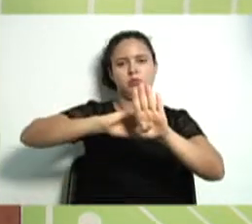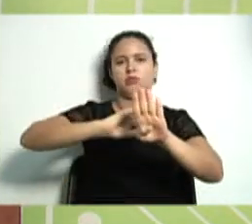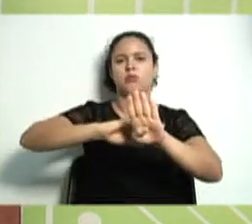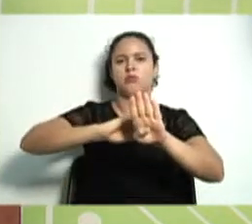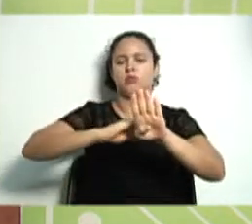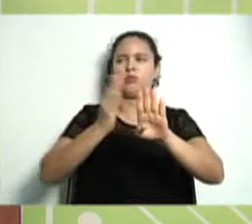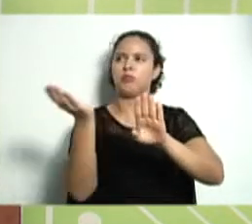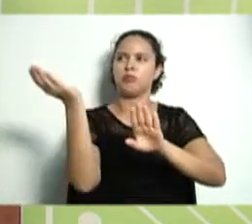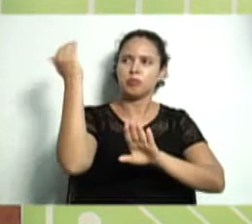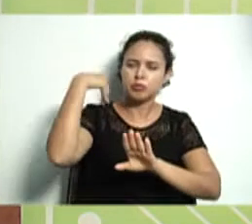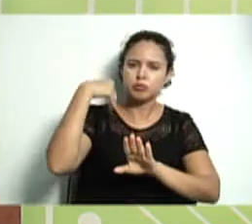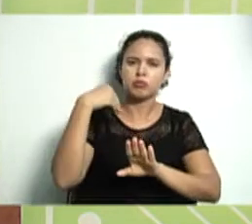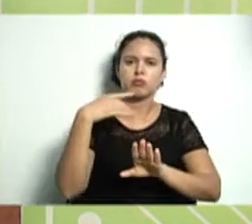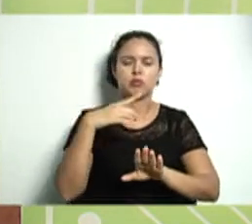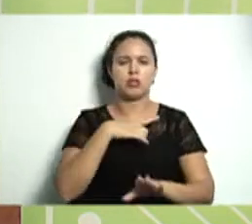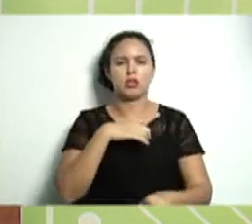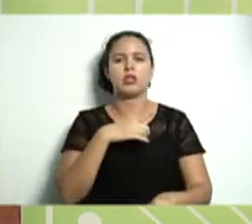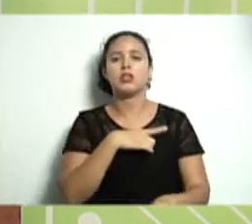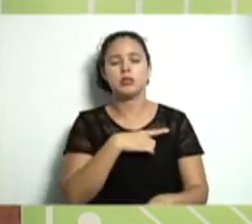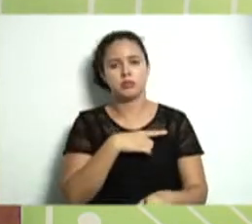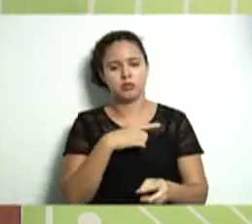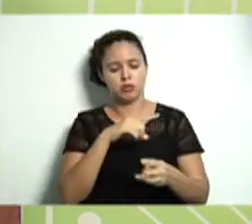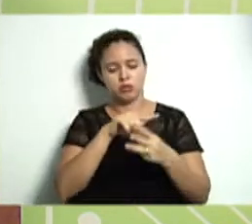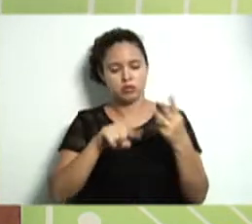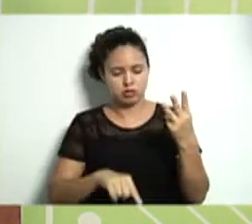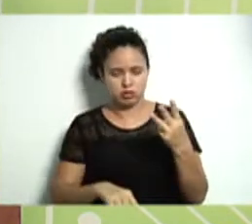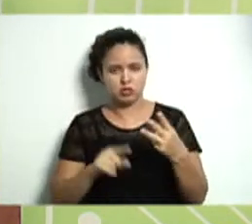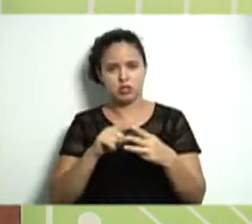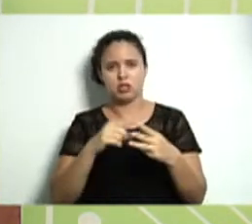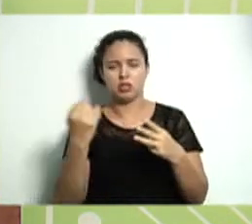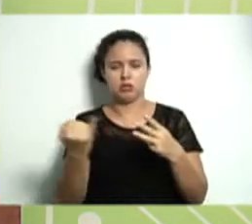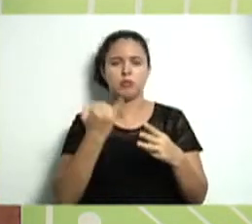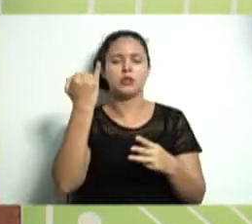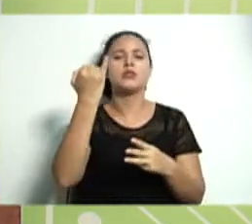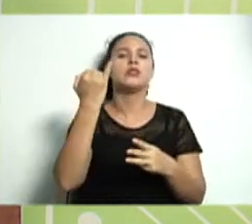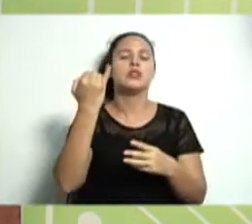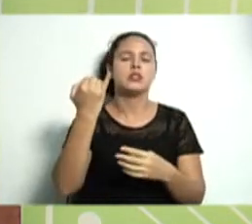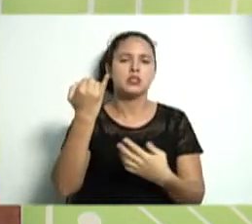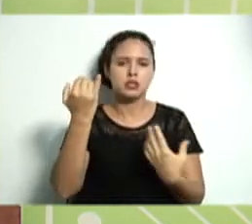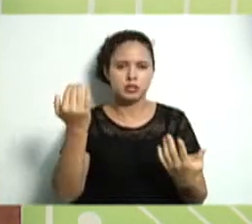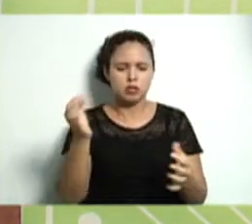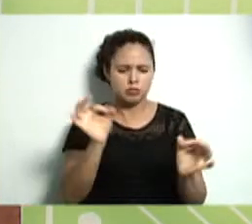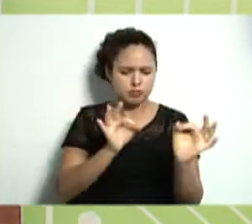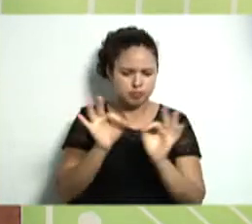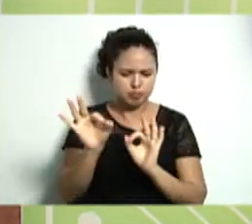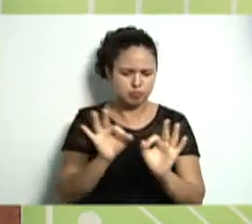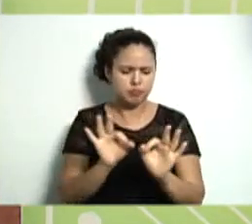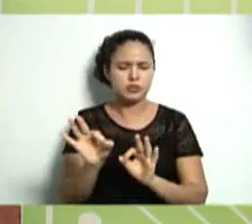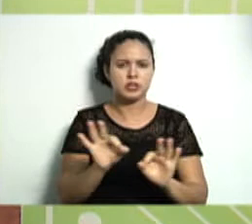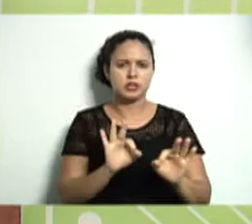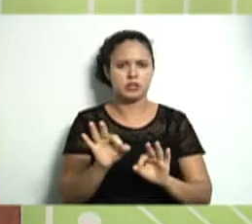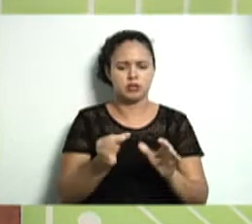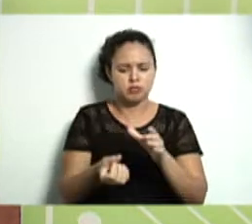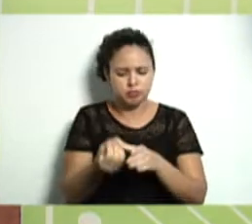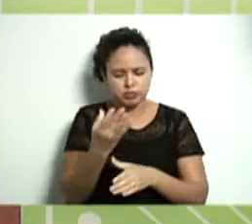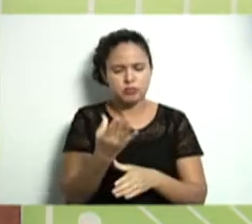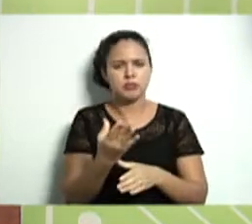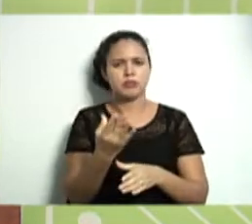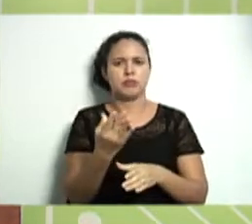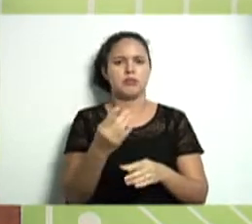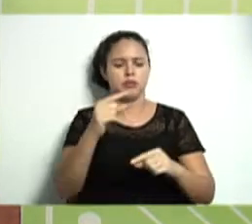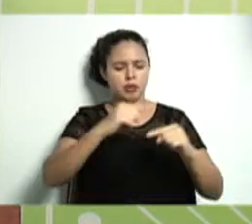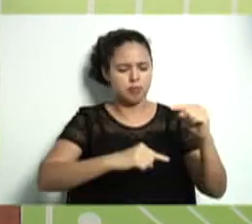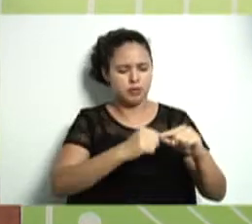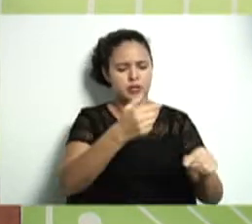nosso pensamento. Todos esses três aspectos têm essa finalidade de organizar a produção dos nossos